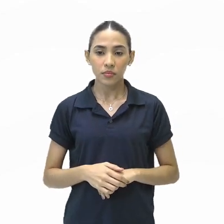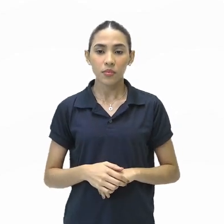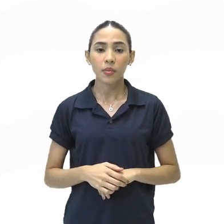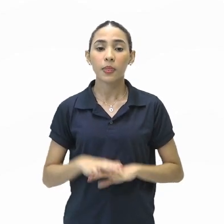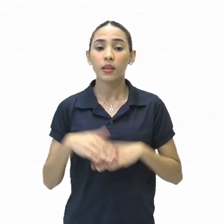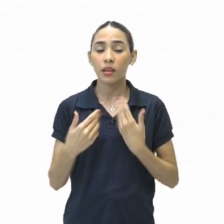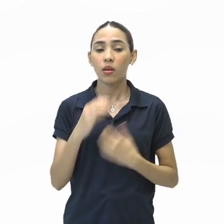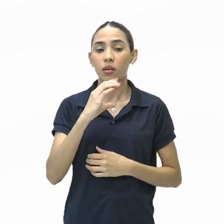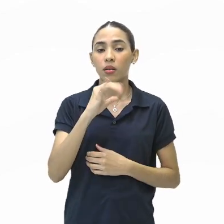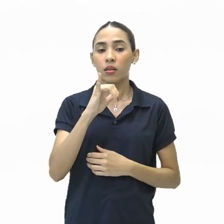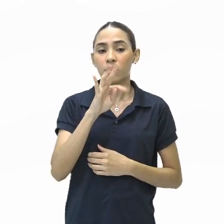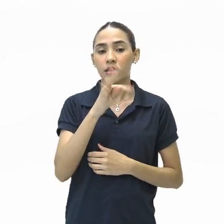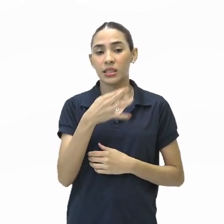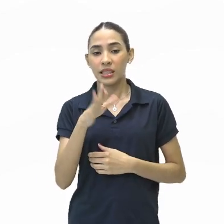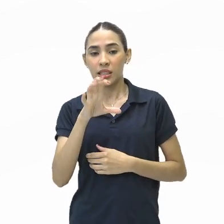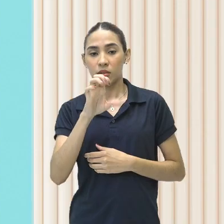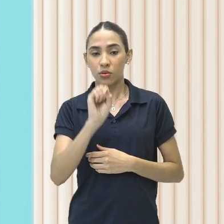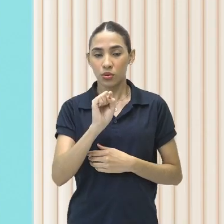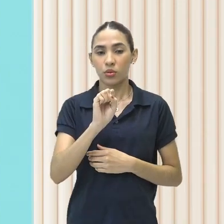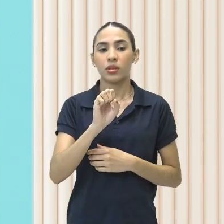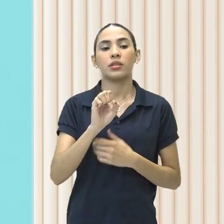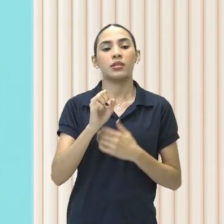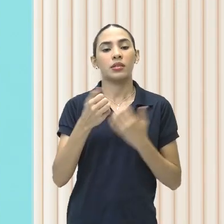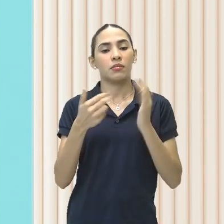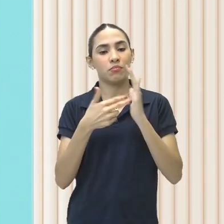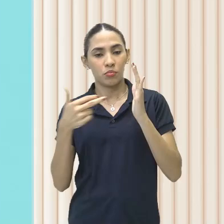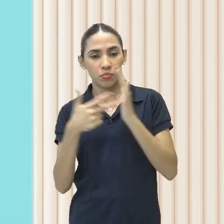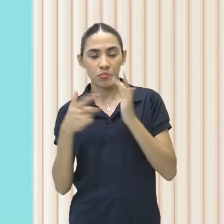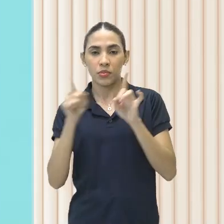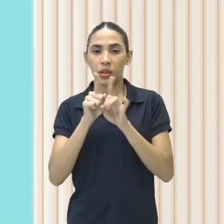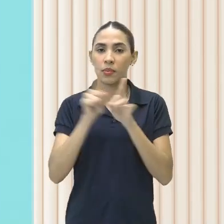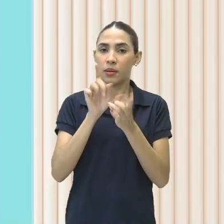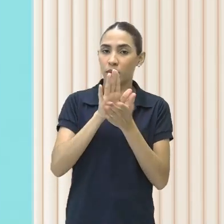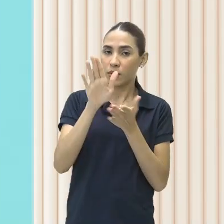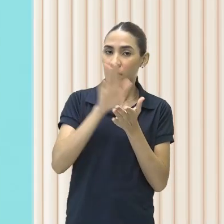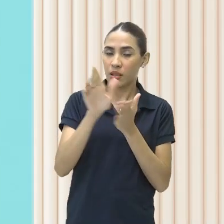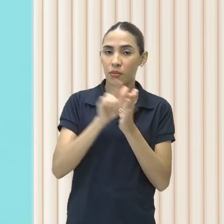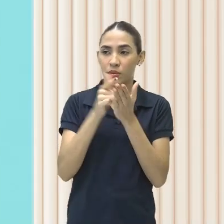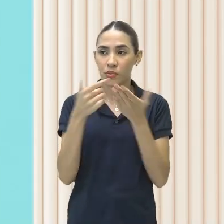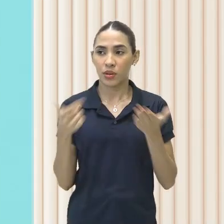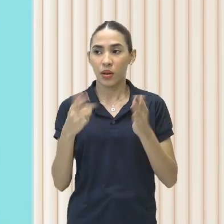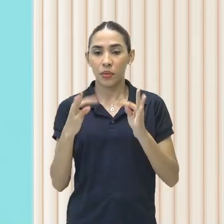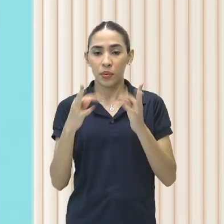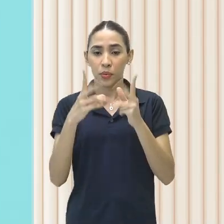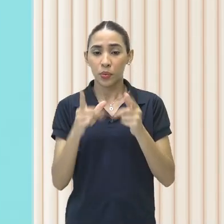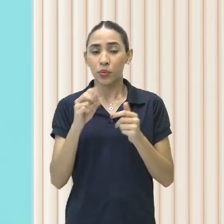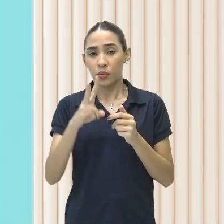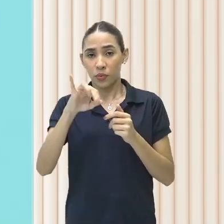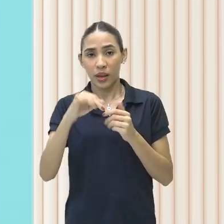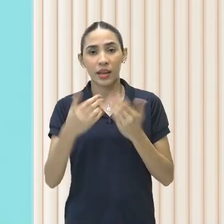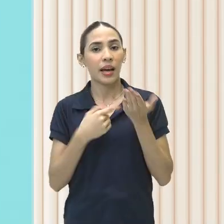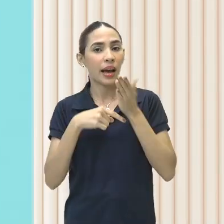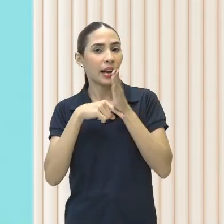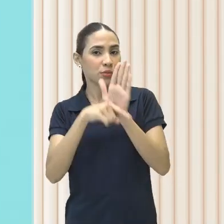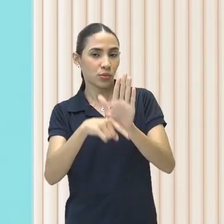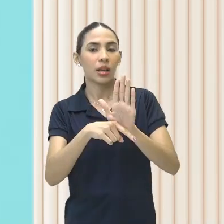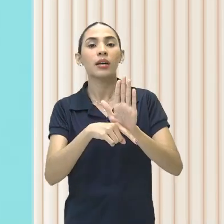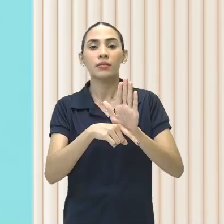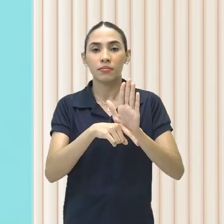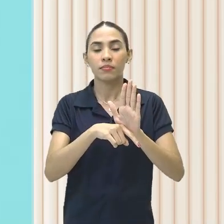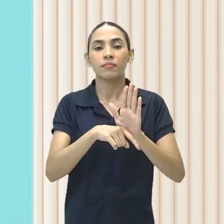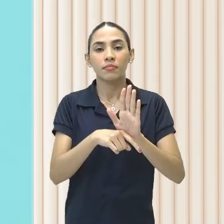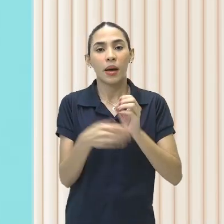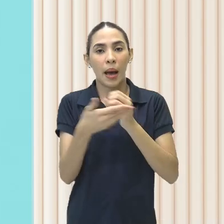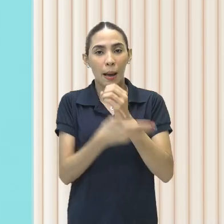essas citações, essas referências, essas notícias, né, publicações em jornais tudo vai nos ajudar a fundamentar